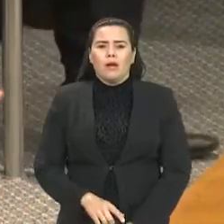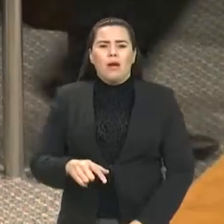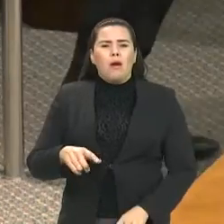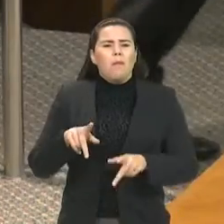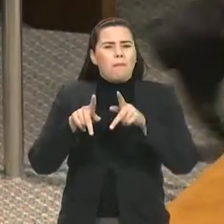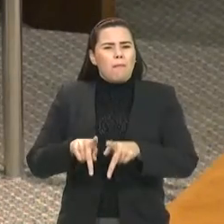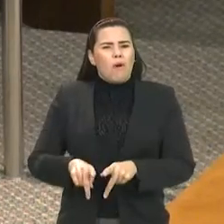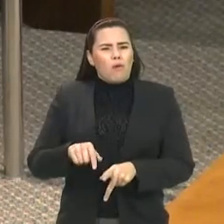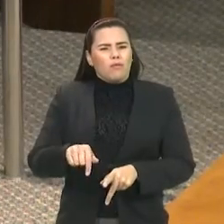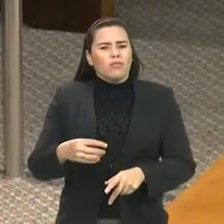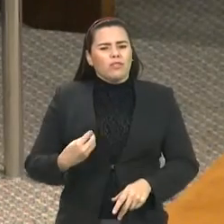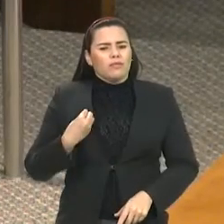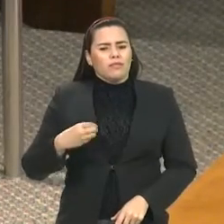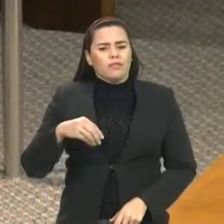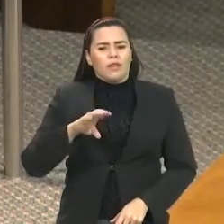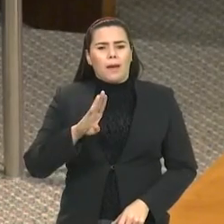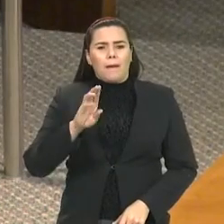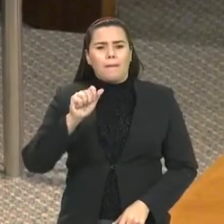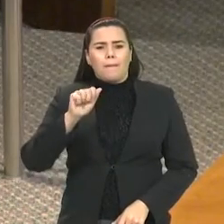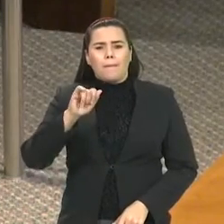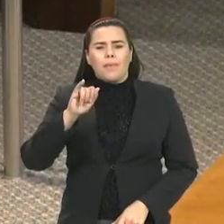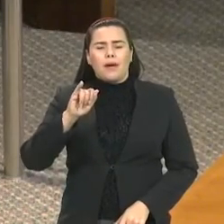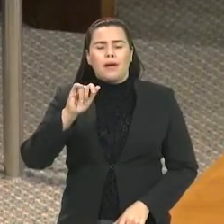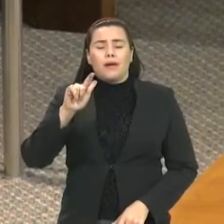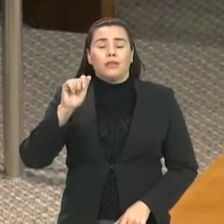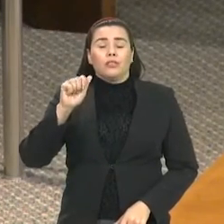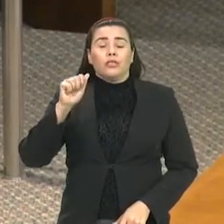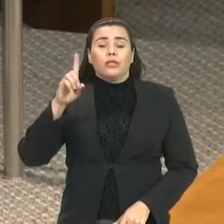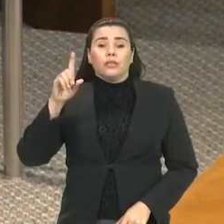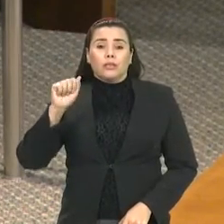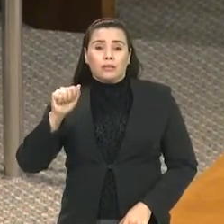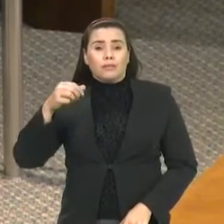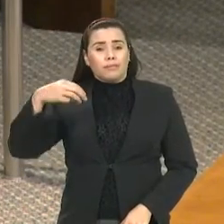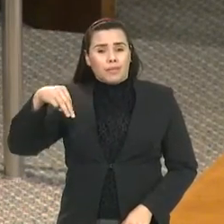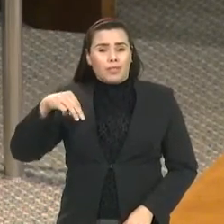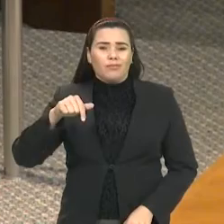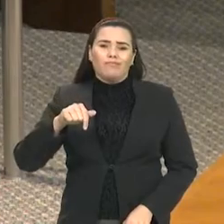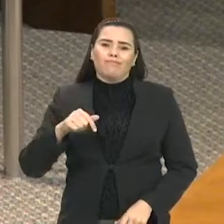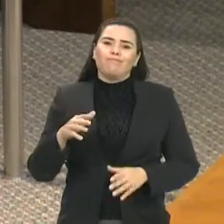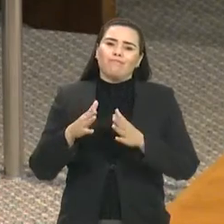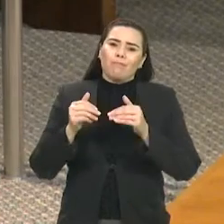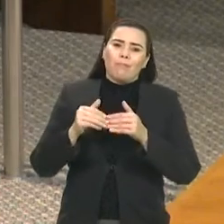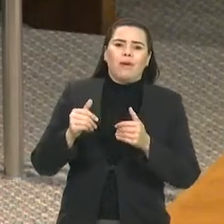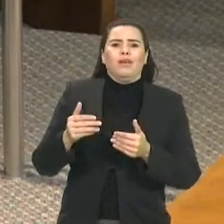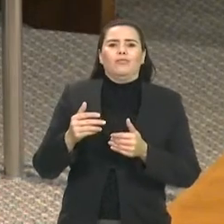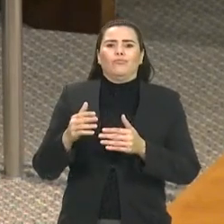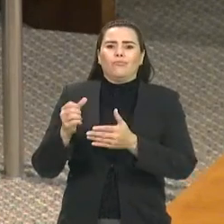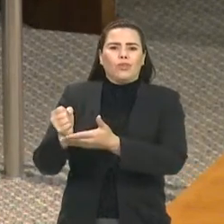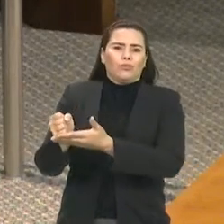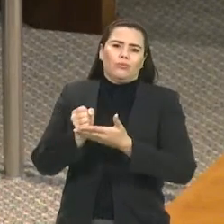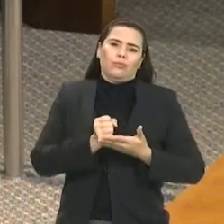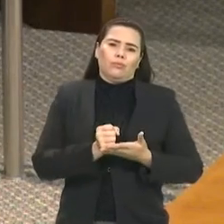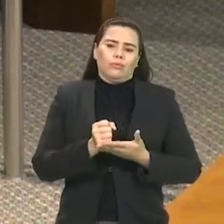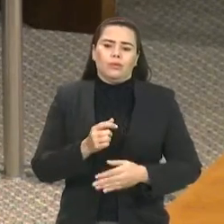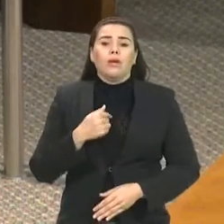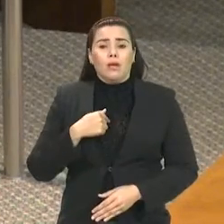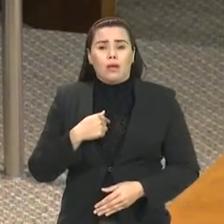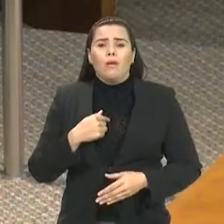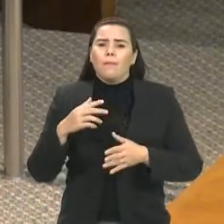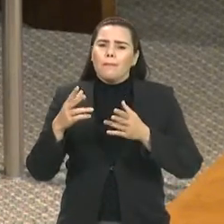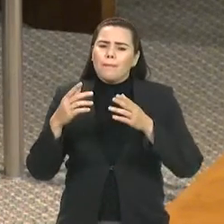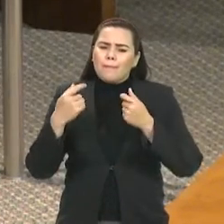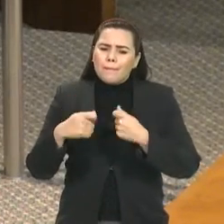Maranhense, que pede socorro. Deputado Hélio, em defesa da Baixada Maranhense e na luta pela coleta de assinaturas para a CPI do